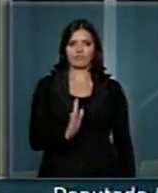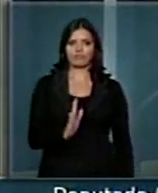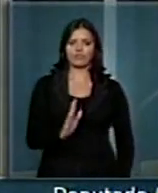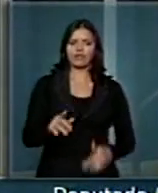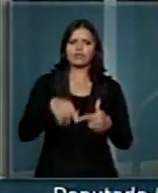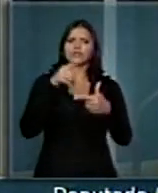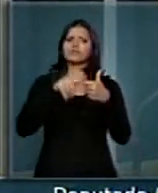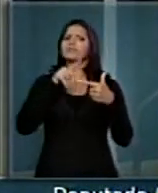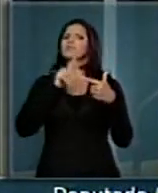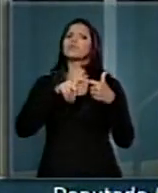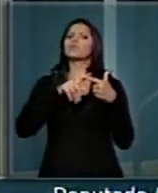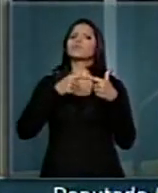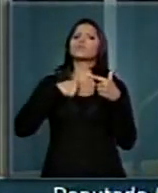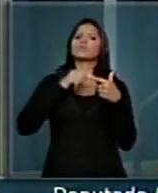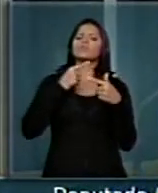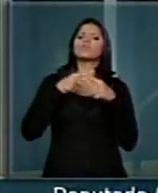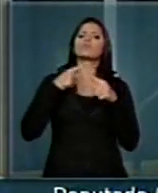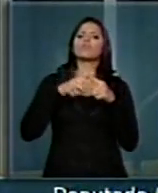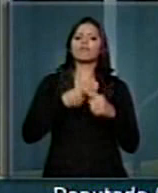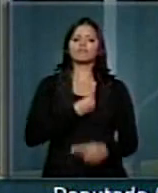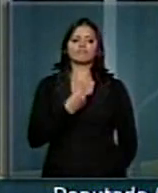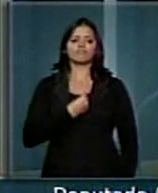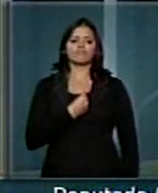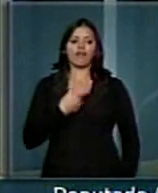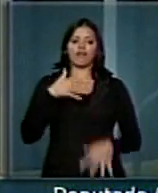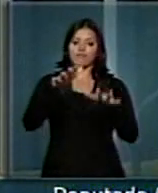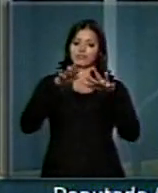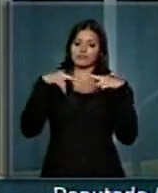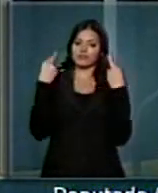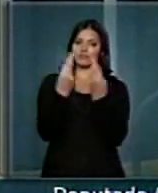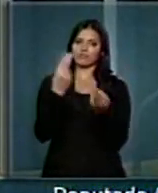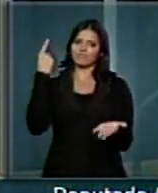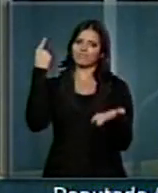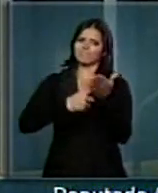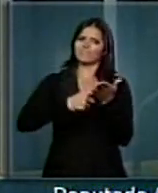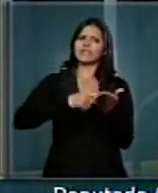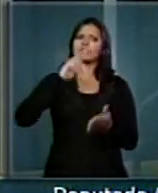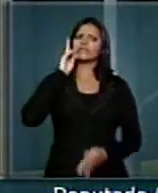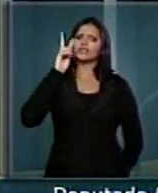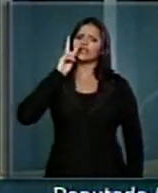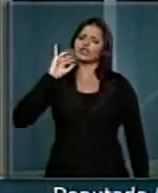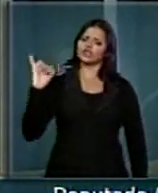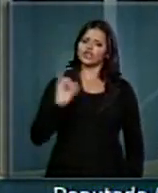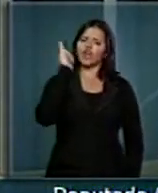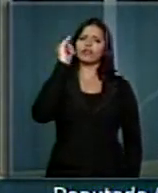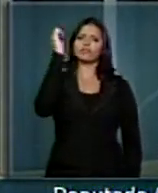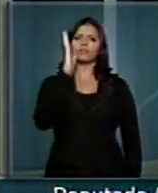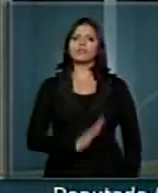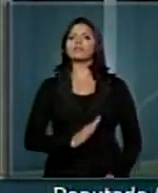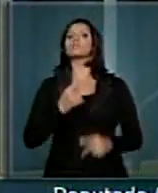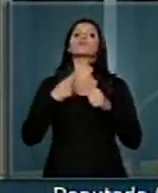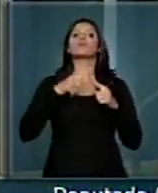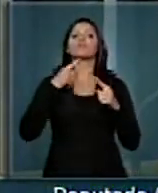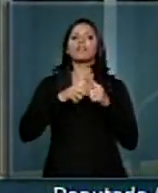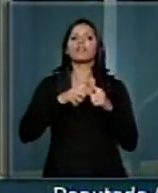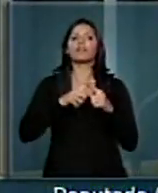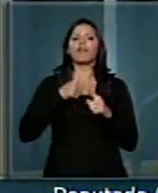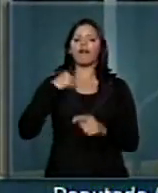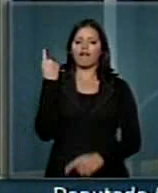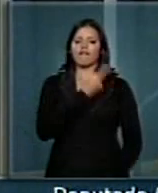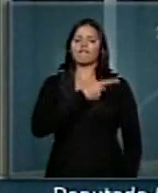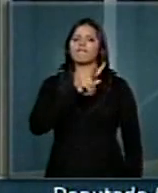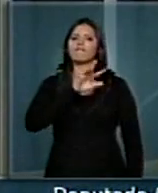segundo motivo que torna esta sessão histórica é que, finalmente, nós